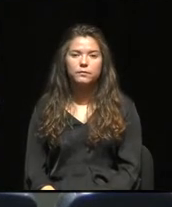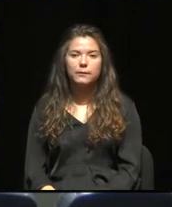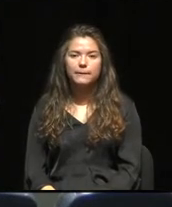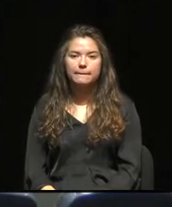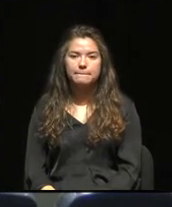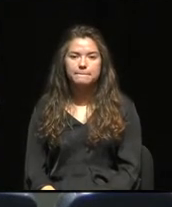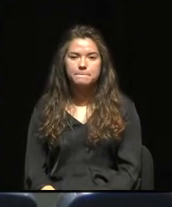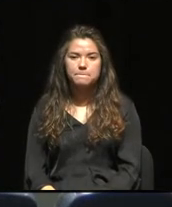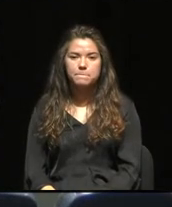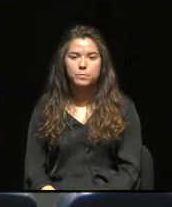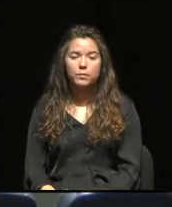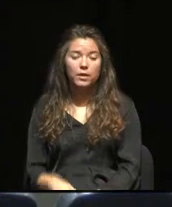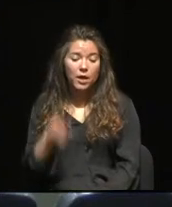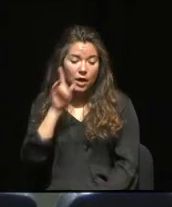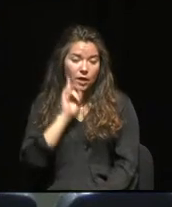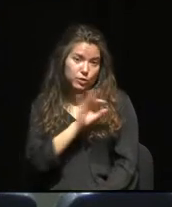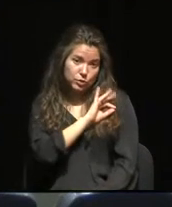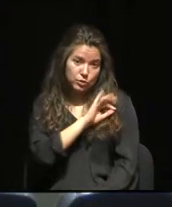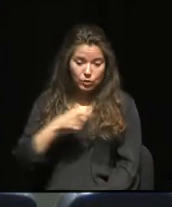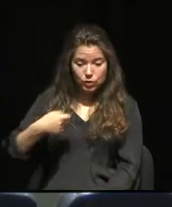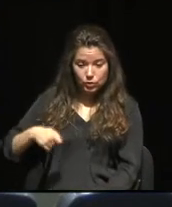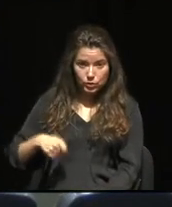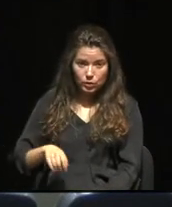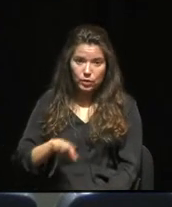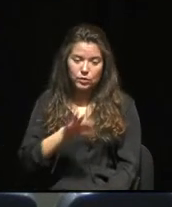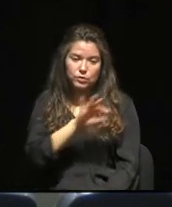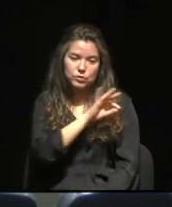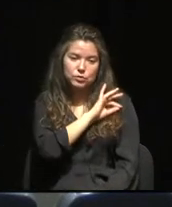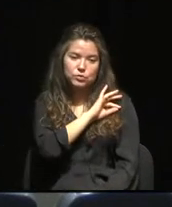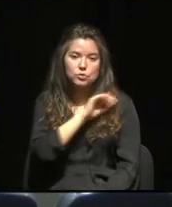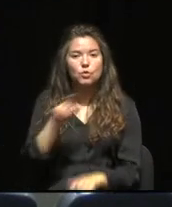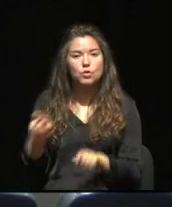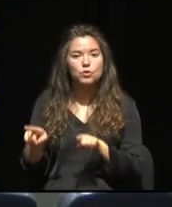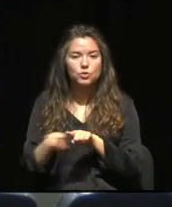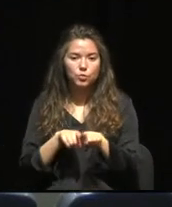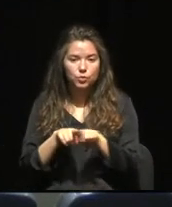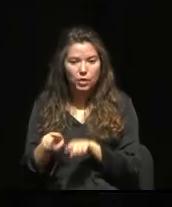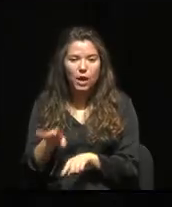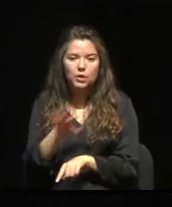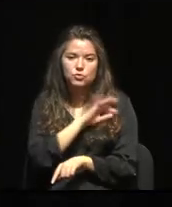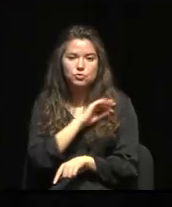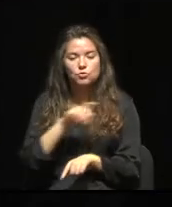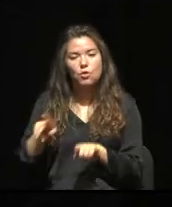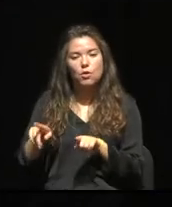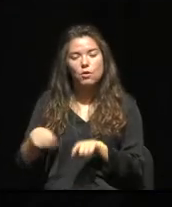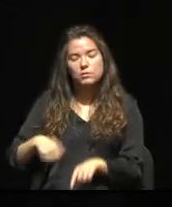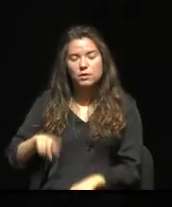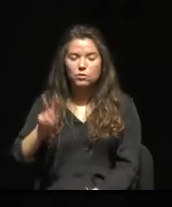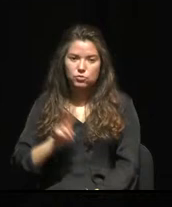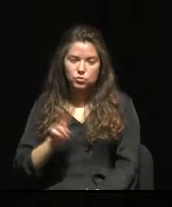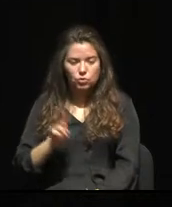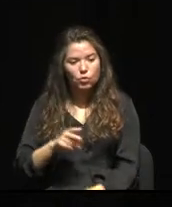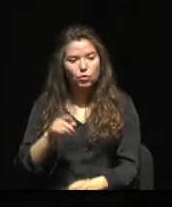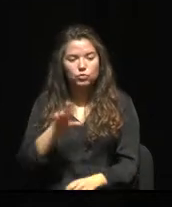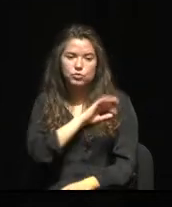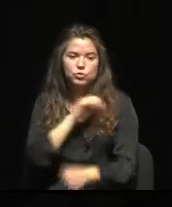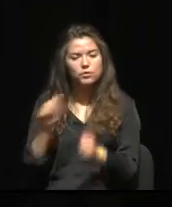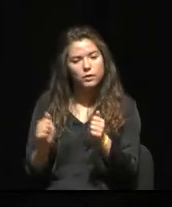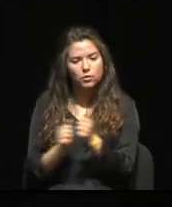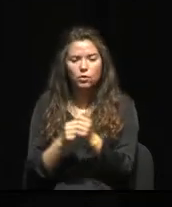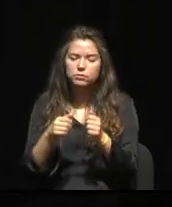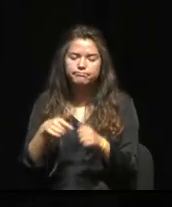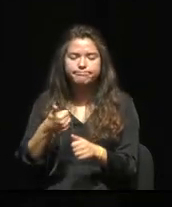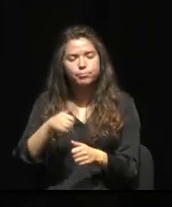pano senhora Presidente senhoras e senhores deputados senhor vice-presidente senhores vereadores a todos muito boa tarde